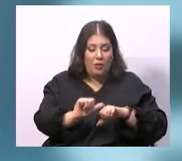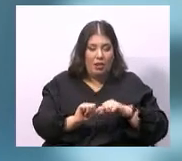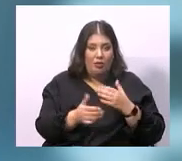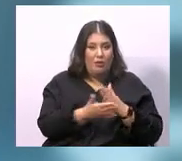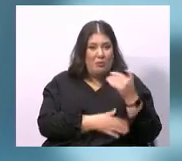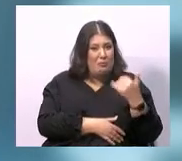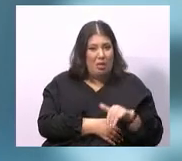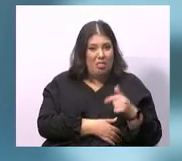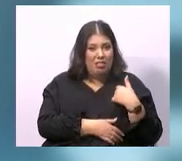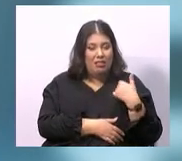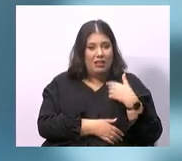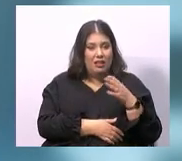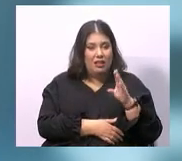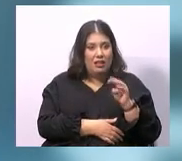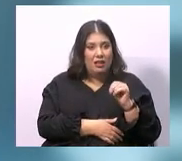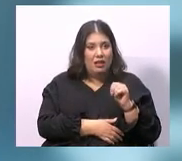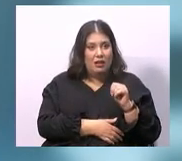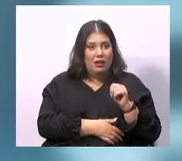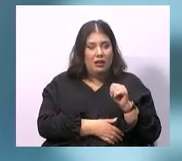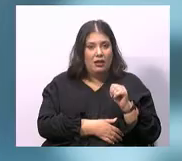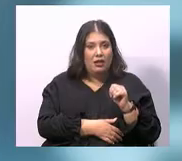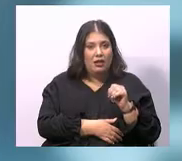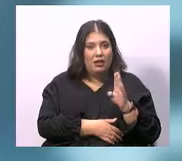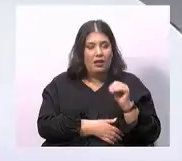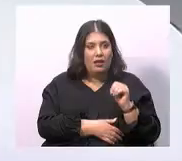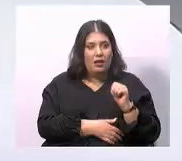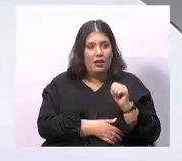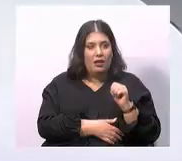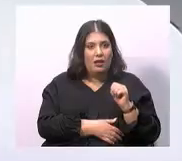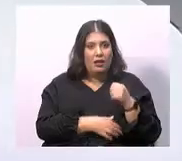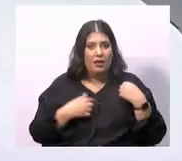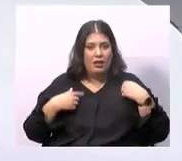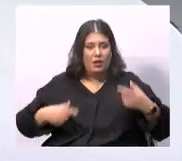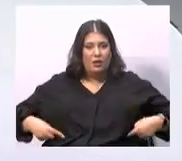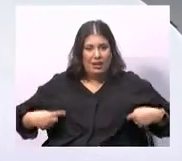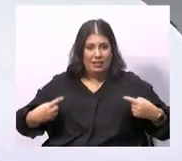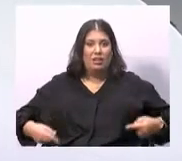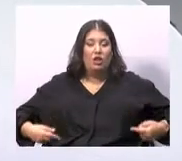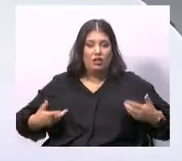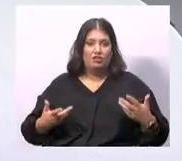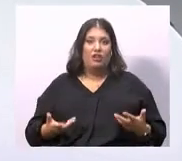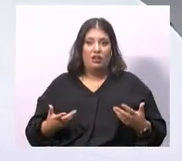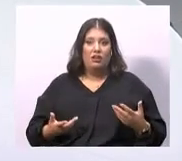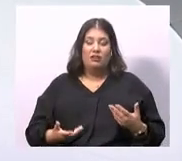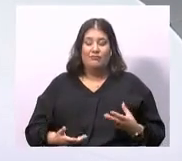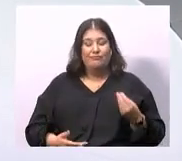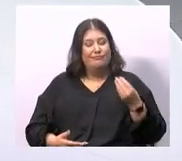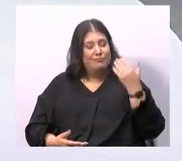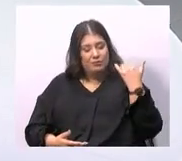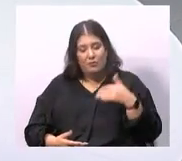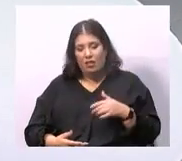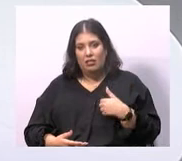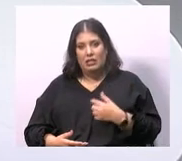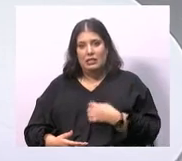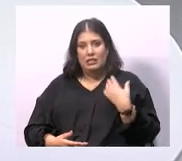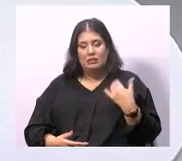Correu mal e eu fiquei com o pé equine. E estou numa cadeira de rodas e tenho um desgosto muito grande